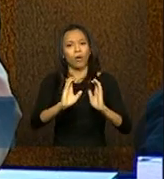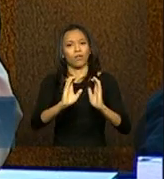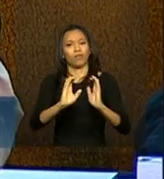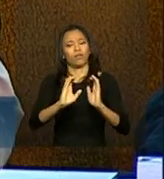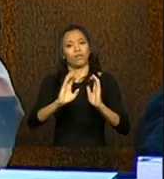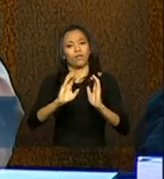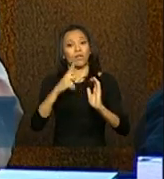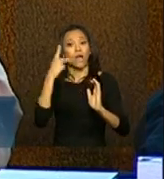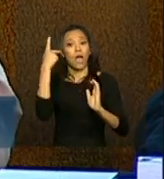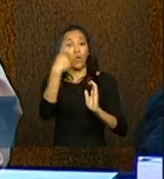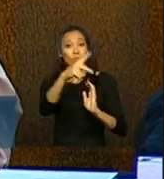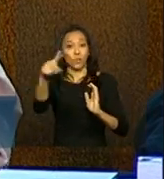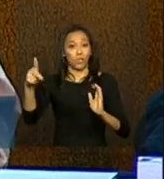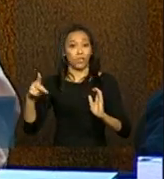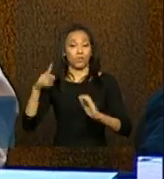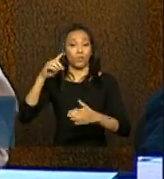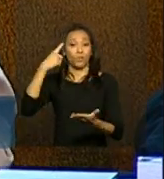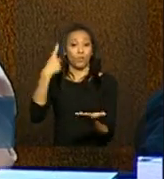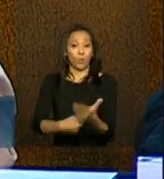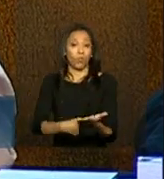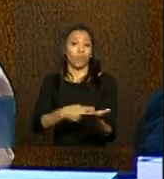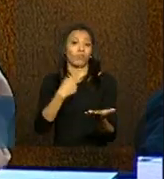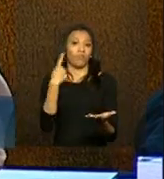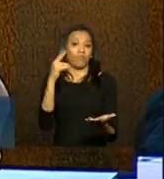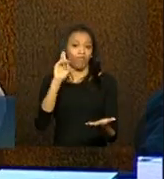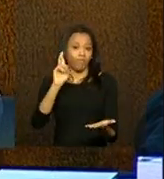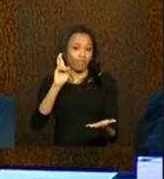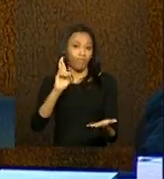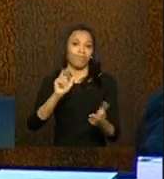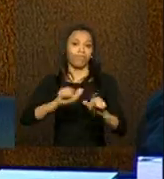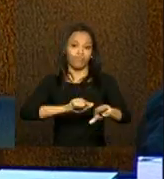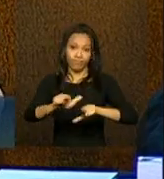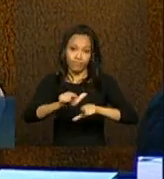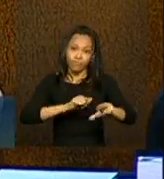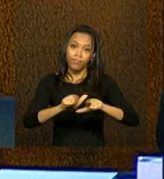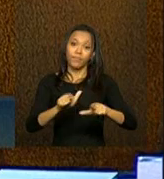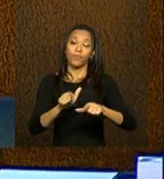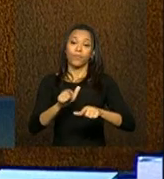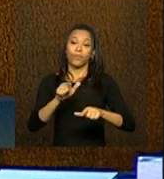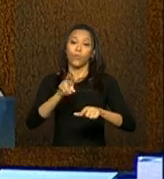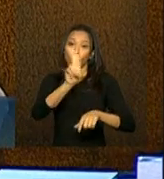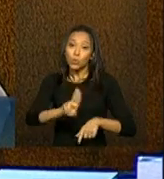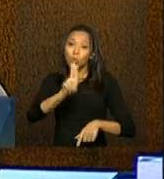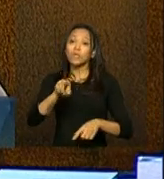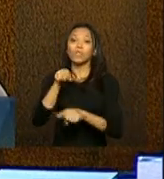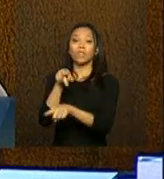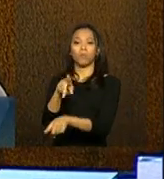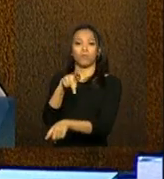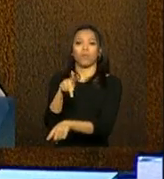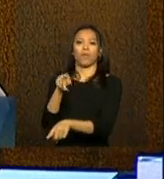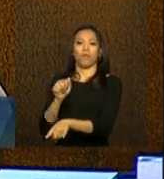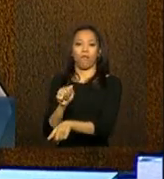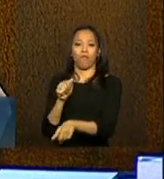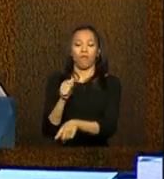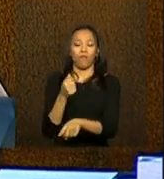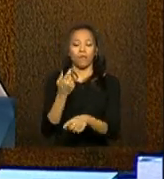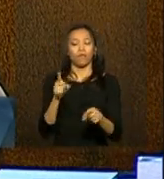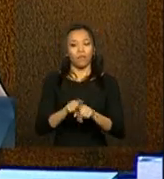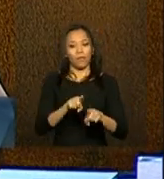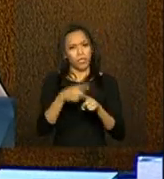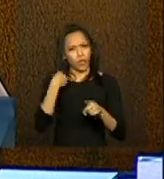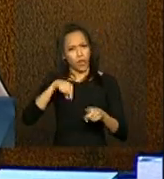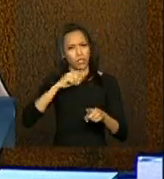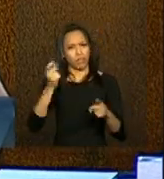parte ah na realização dessas iniciativas. E o que a gente pode perceber muito bem, o